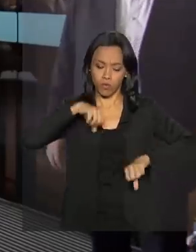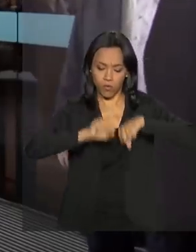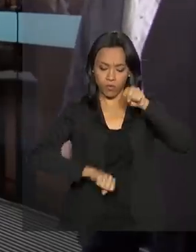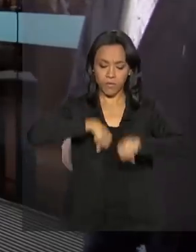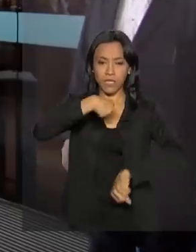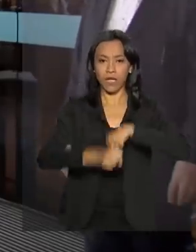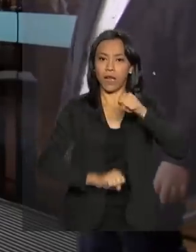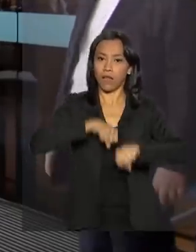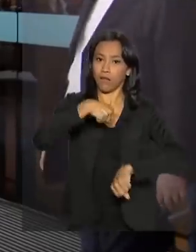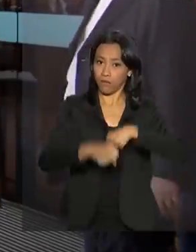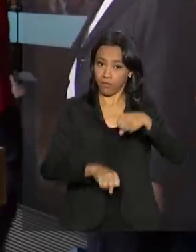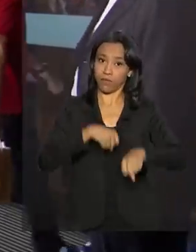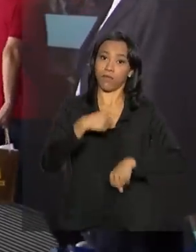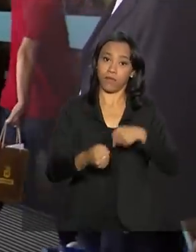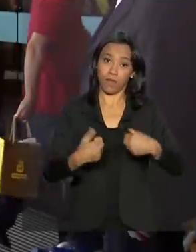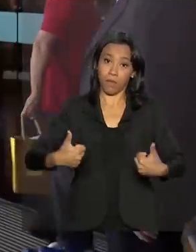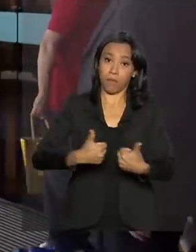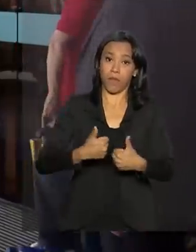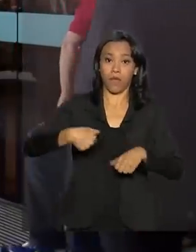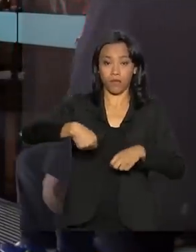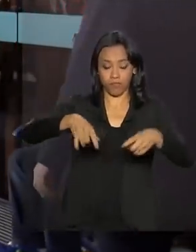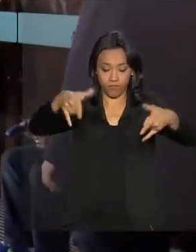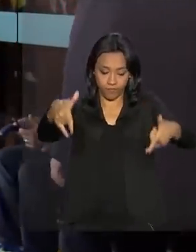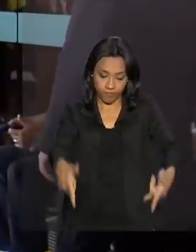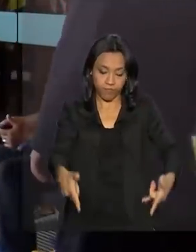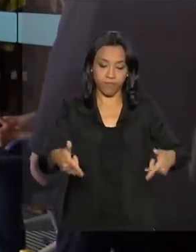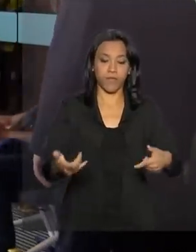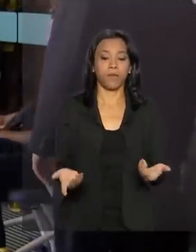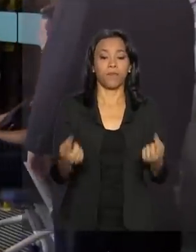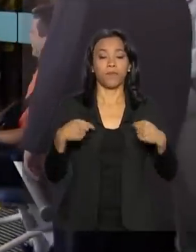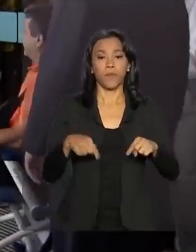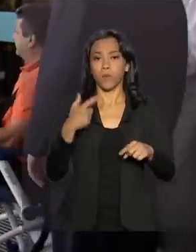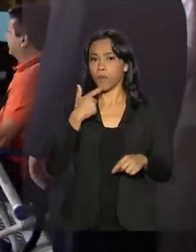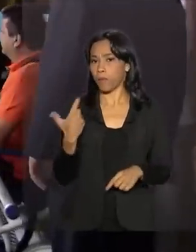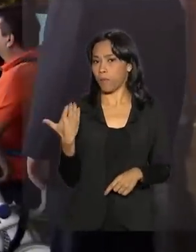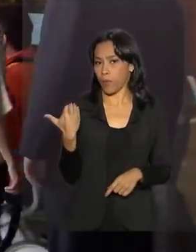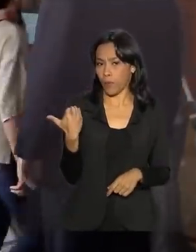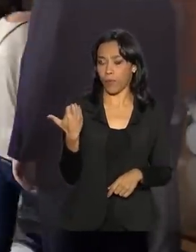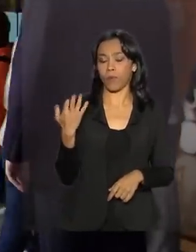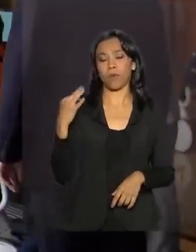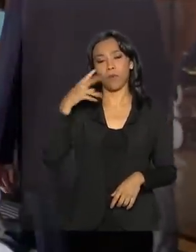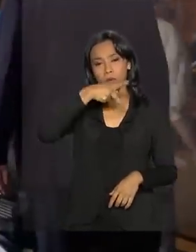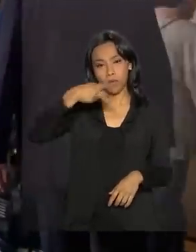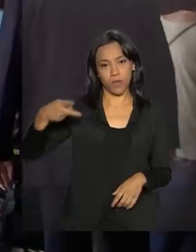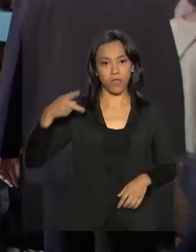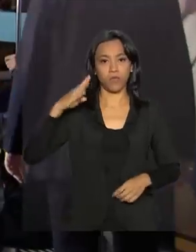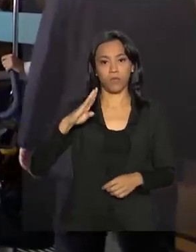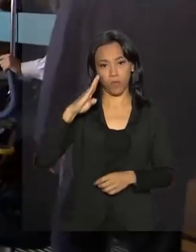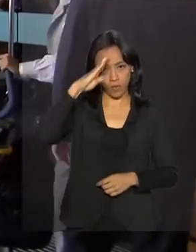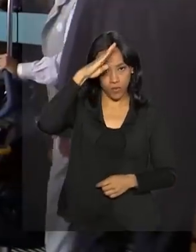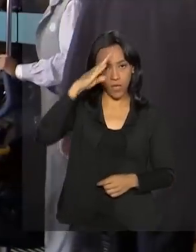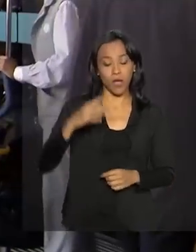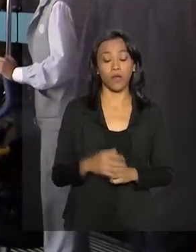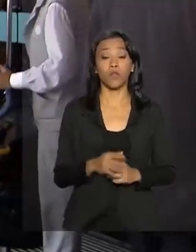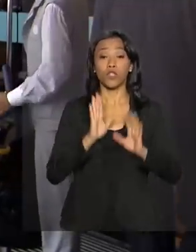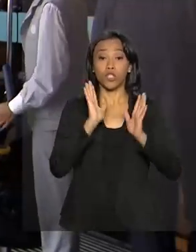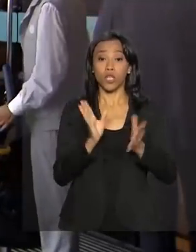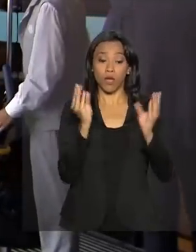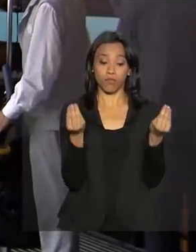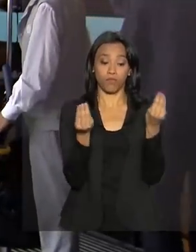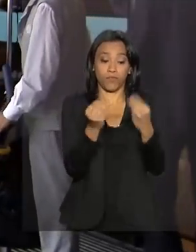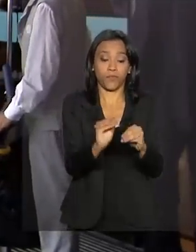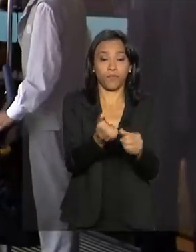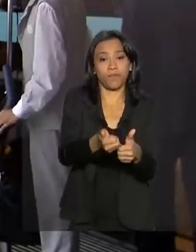aos pés da cama. Agora há pouco, Jair Bolsonaro, ele publicou nas